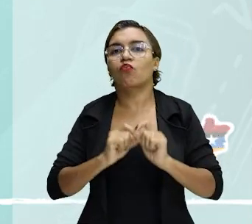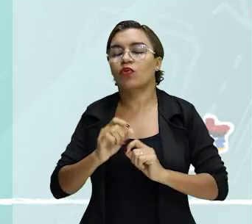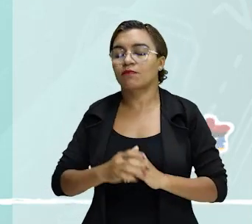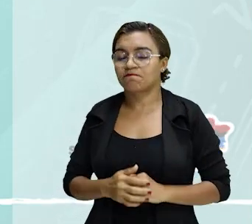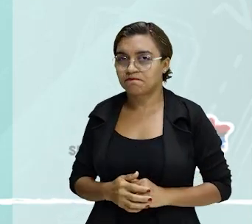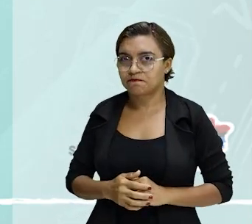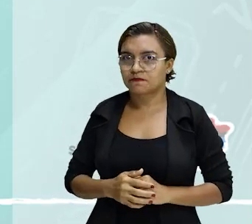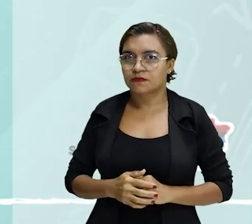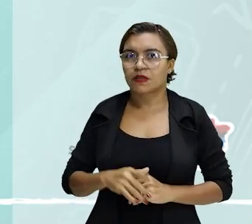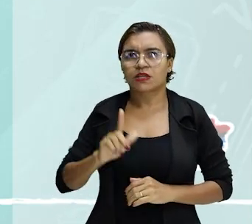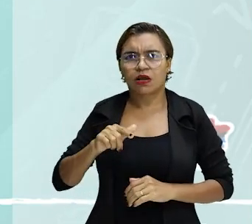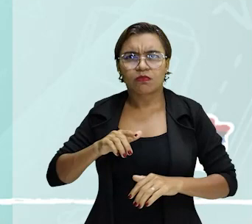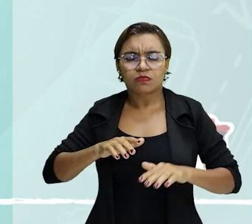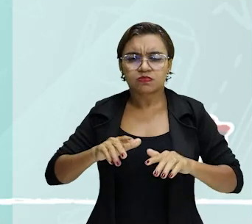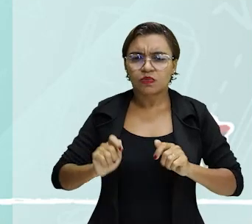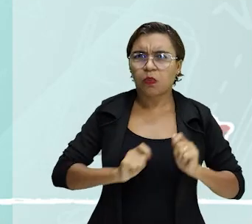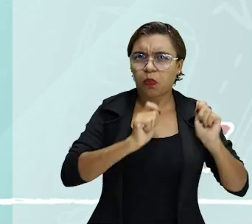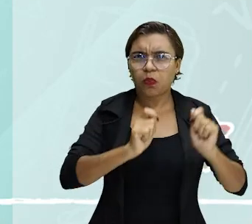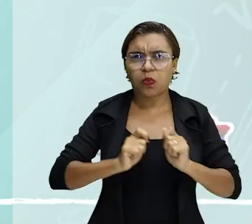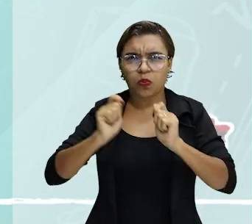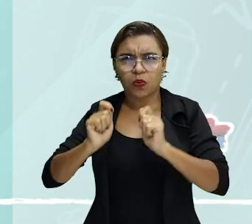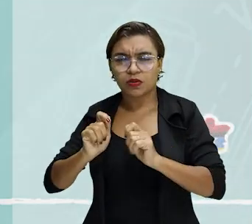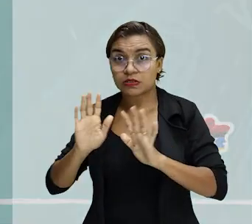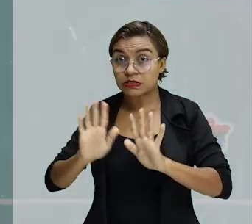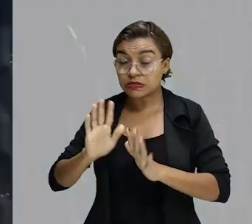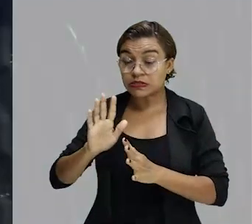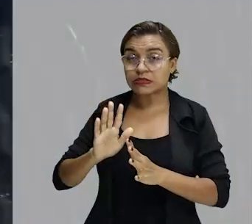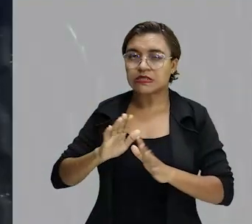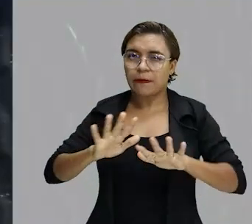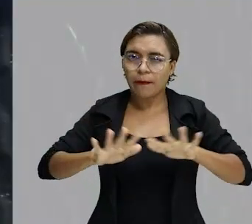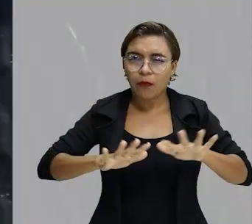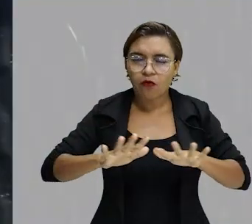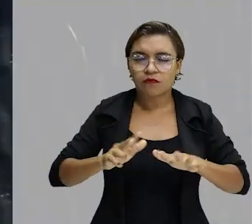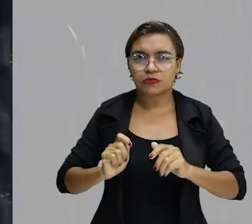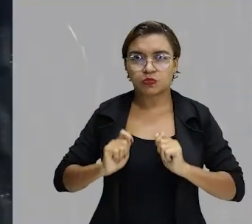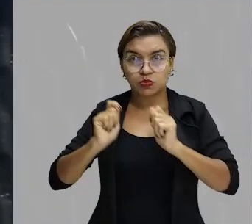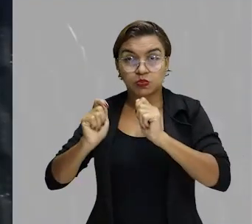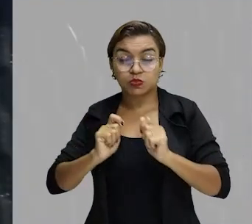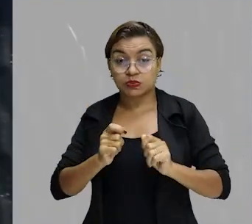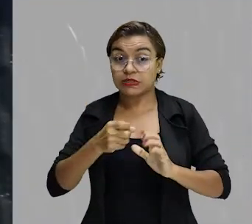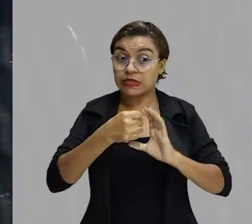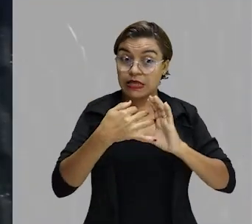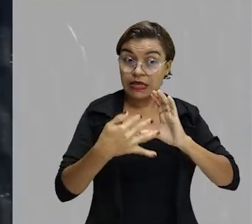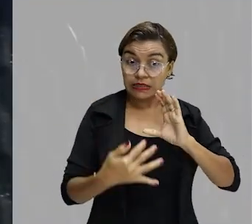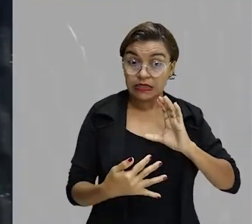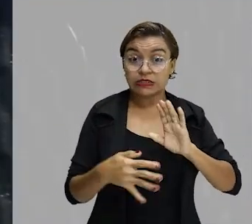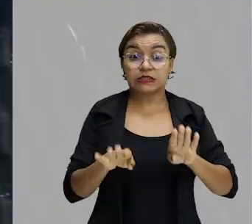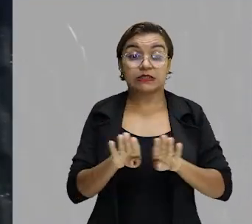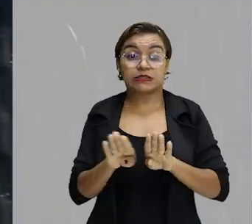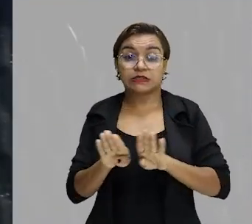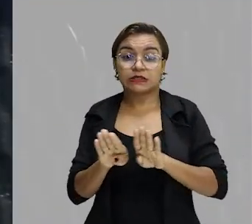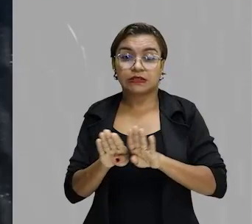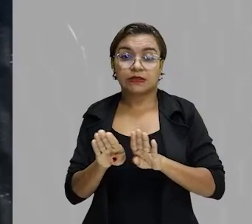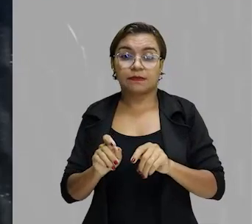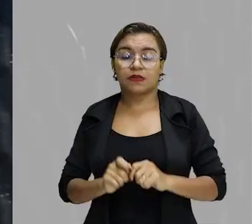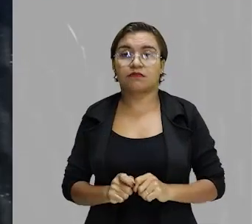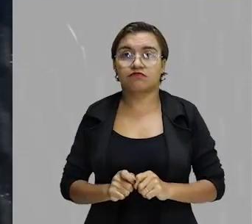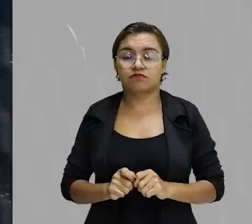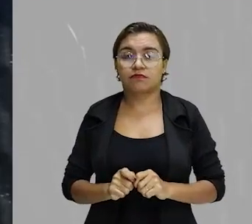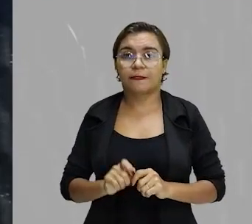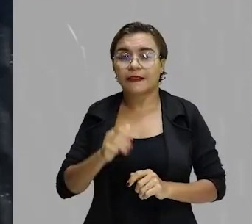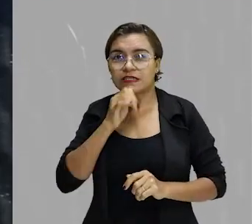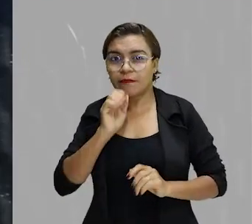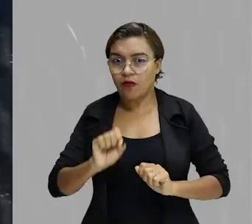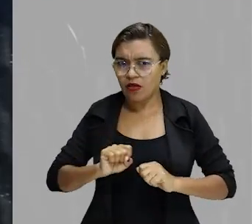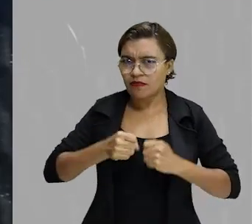análise dos movimentos. A gente vai primeiro entender o que são os movimentos, as características e tanto a defesa quanto a crítica